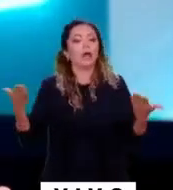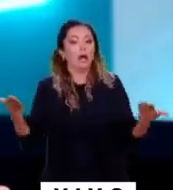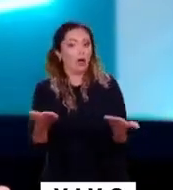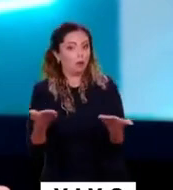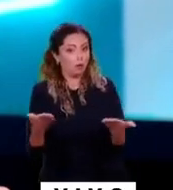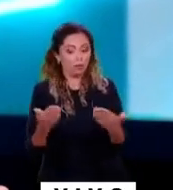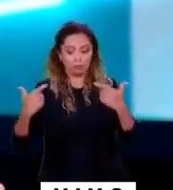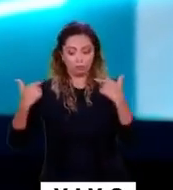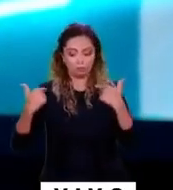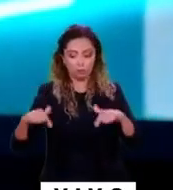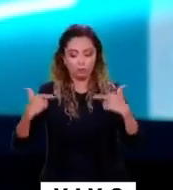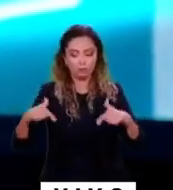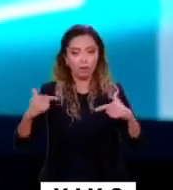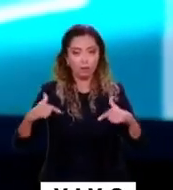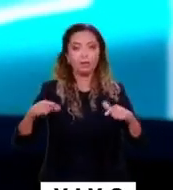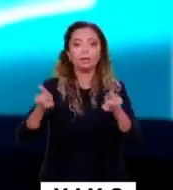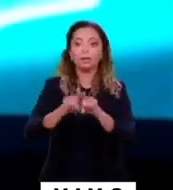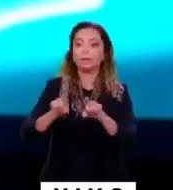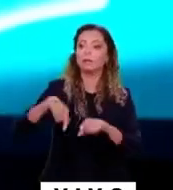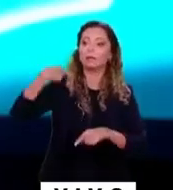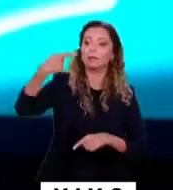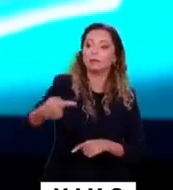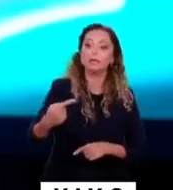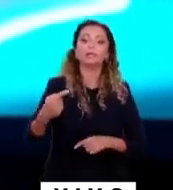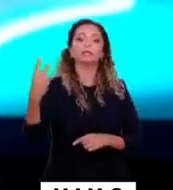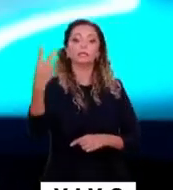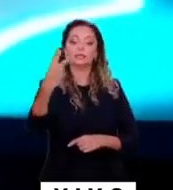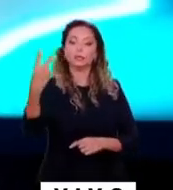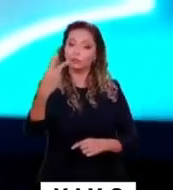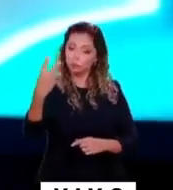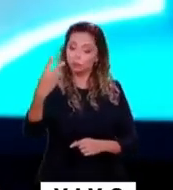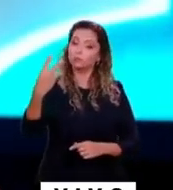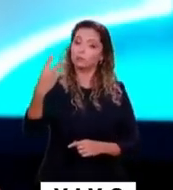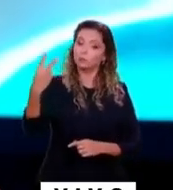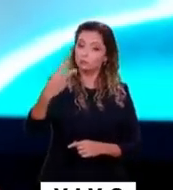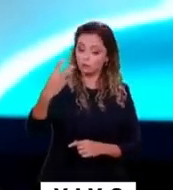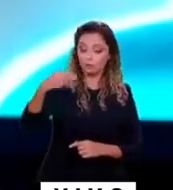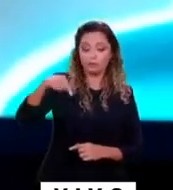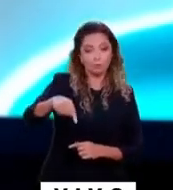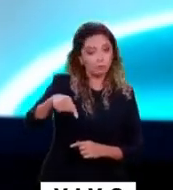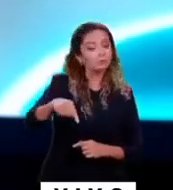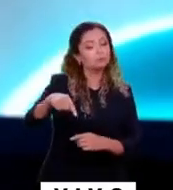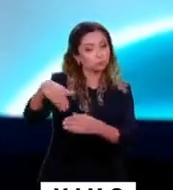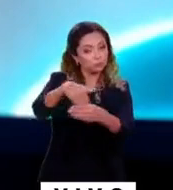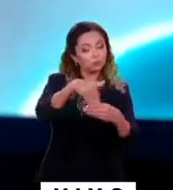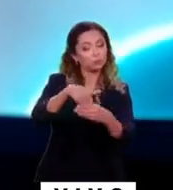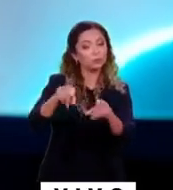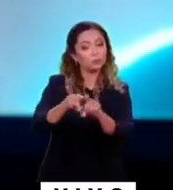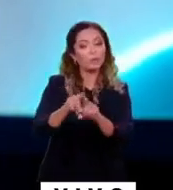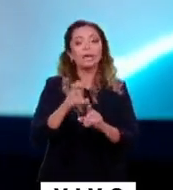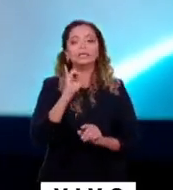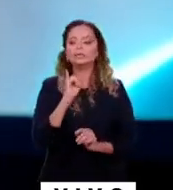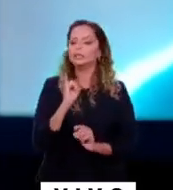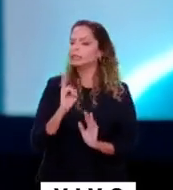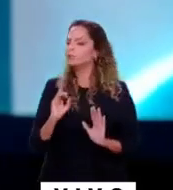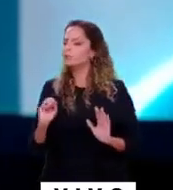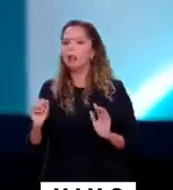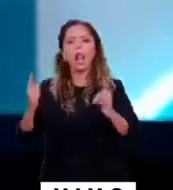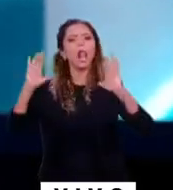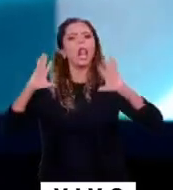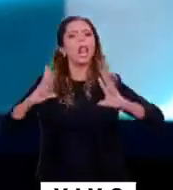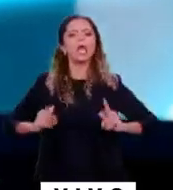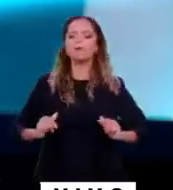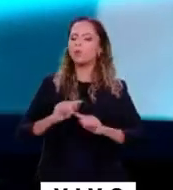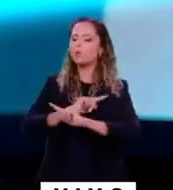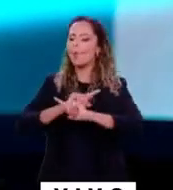e vai trabalhar por ocasão do segundo turno também se nada for encontrado Você não tem porque duvidar dos resultados da onda agora